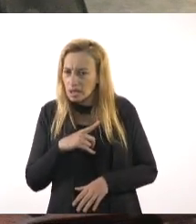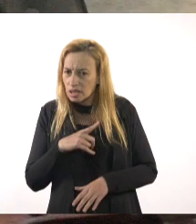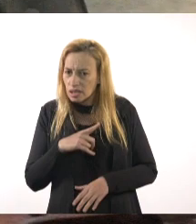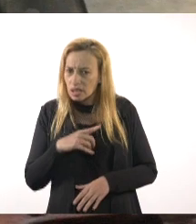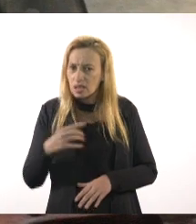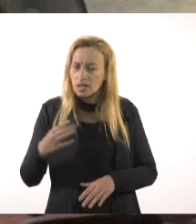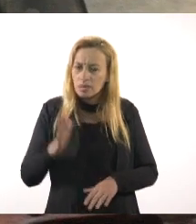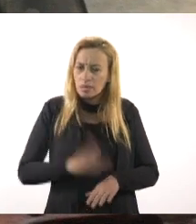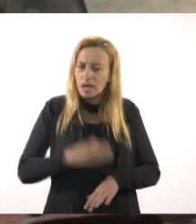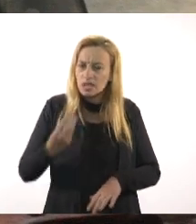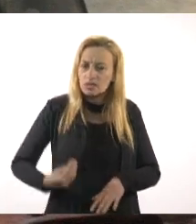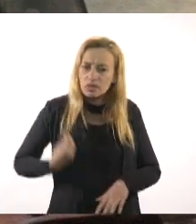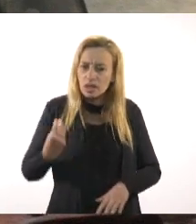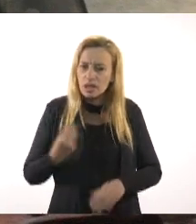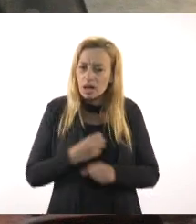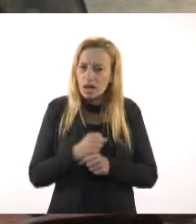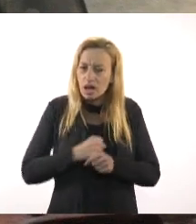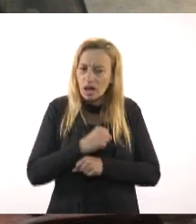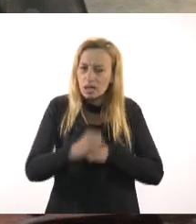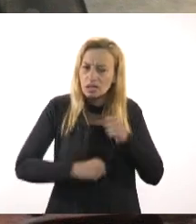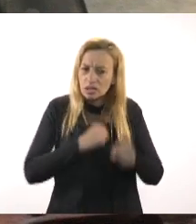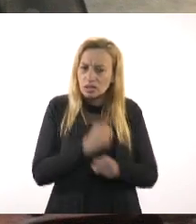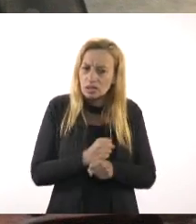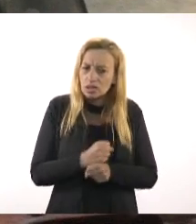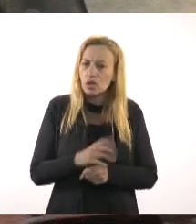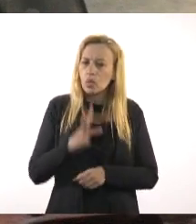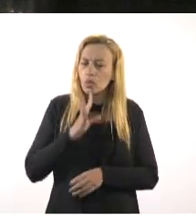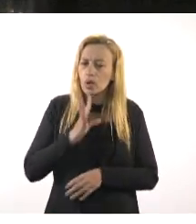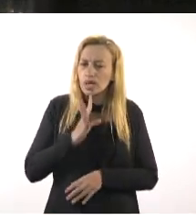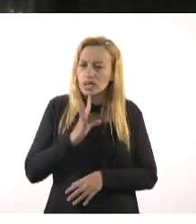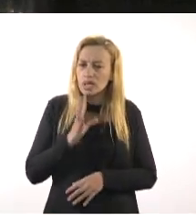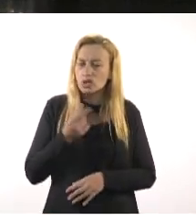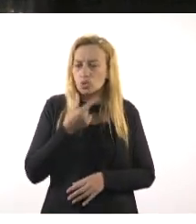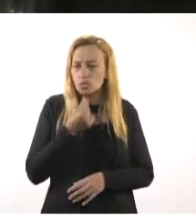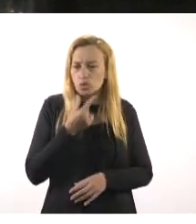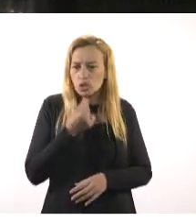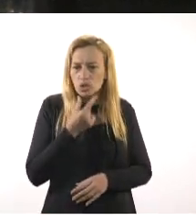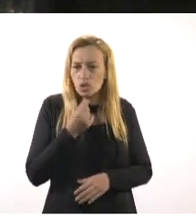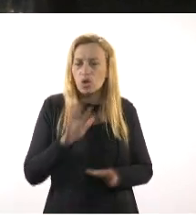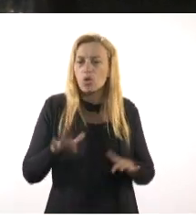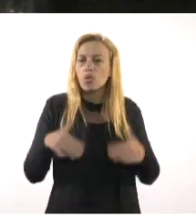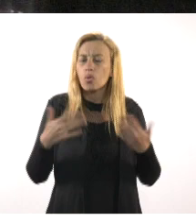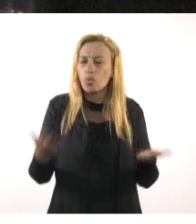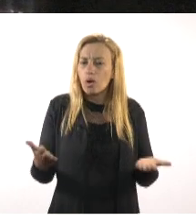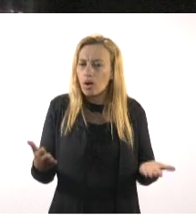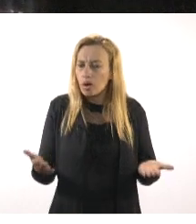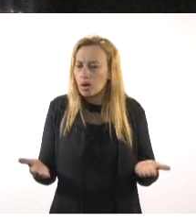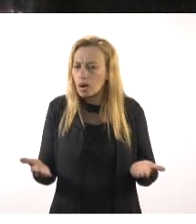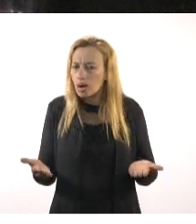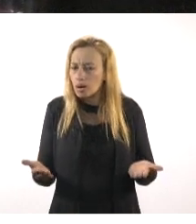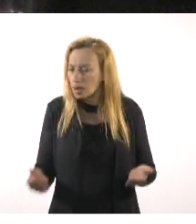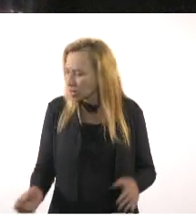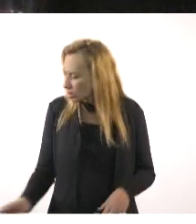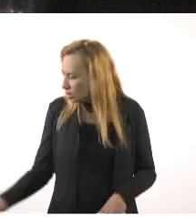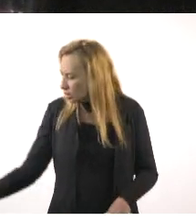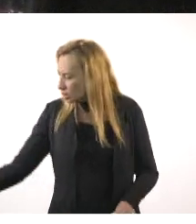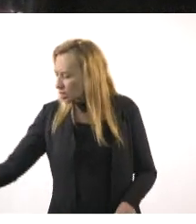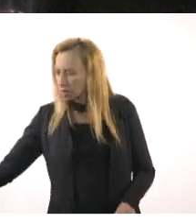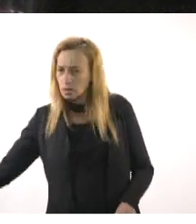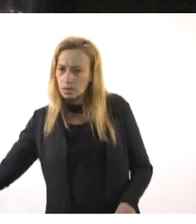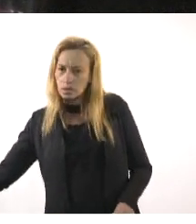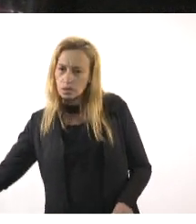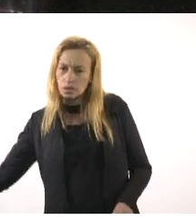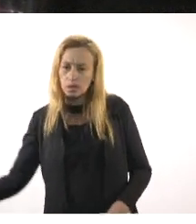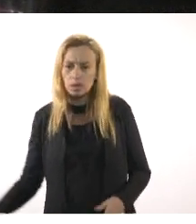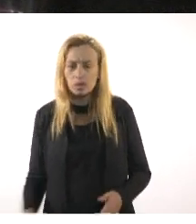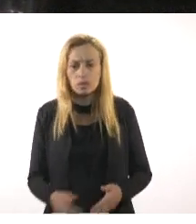anos, fez com que você conhecesse esses meninos por dentro. Então, quais são os casos? Quando você olha para eles